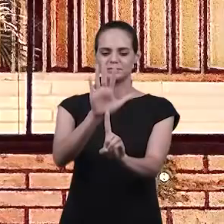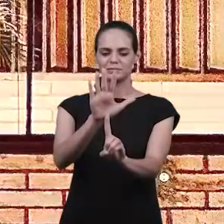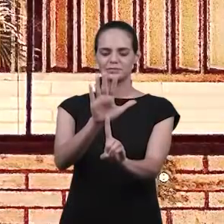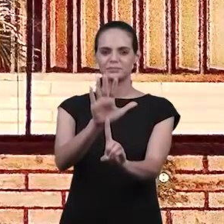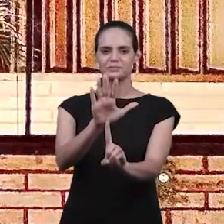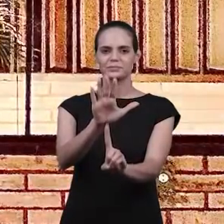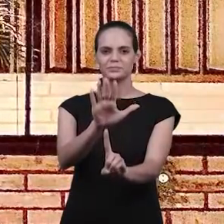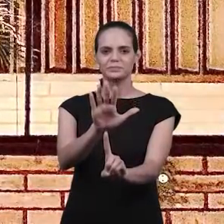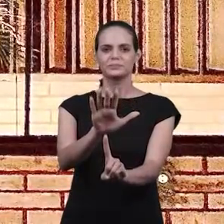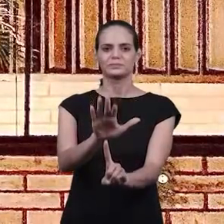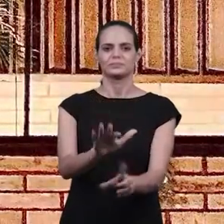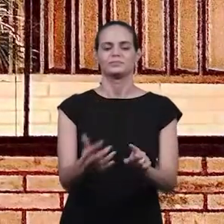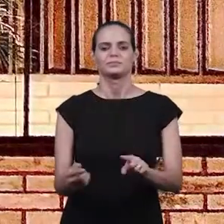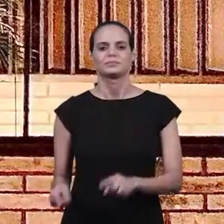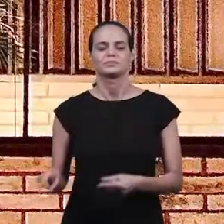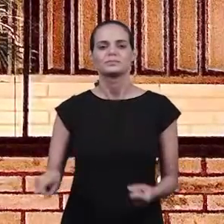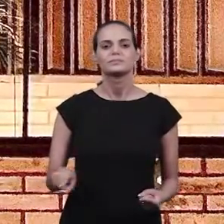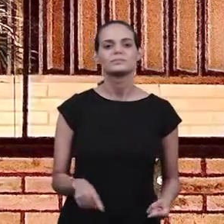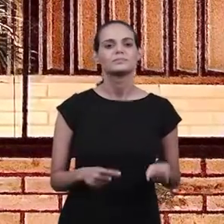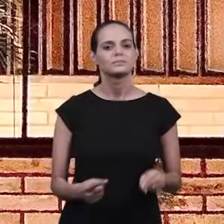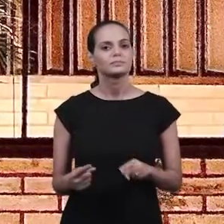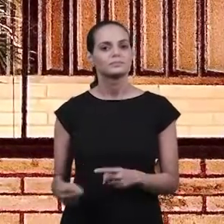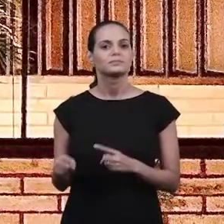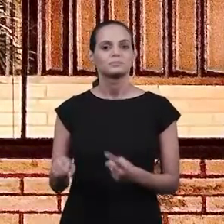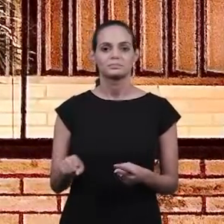estende a tua